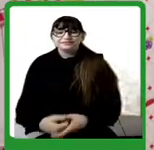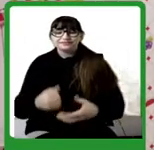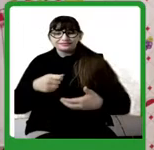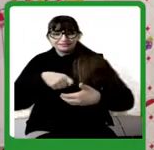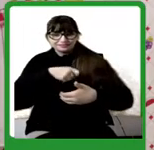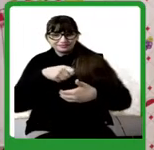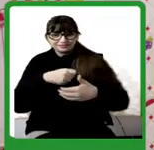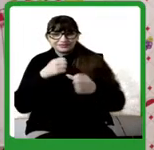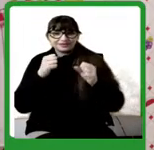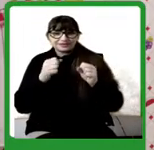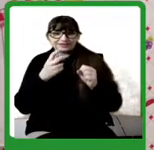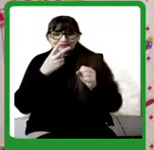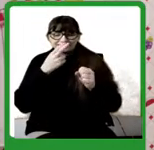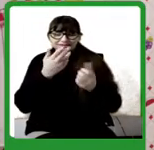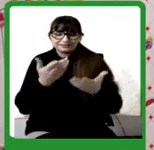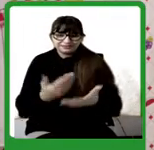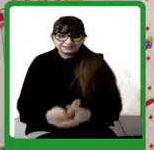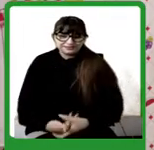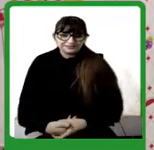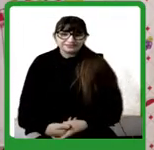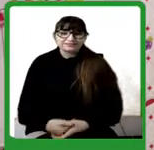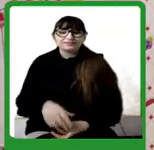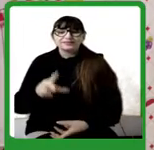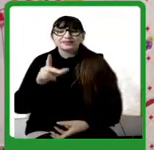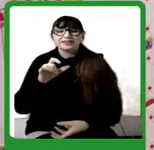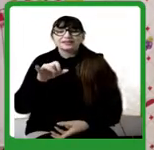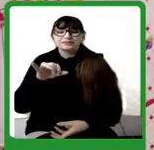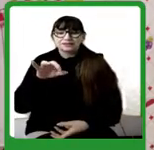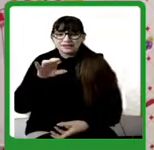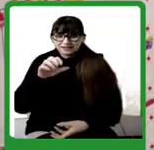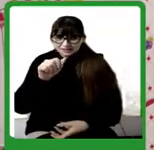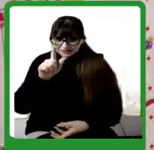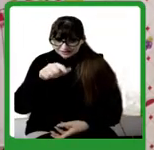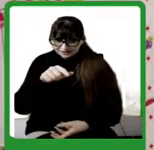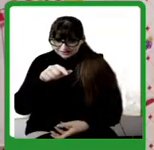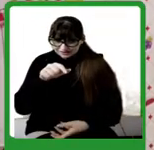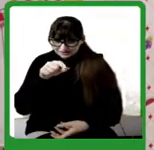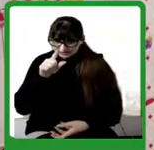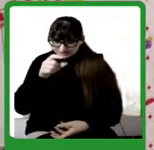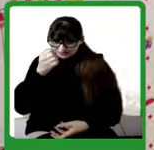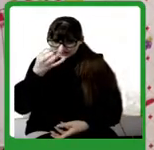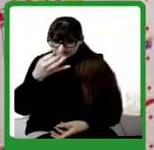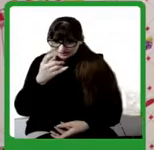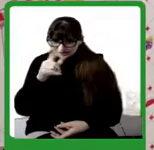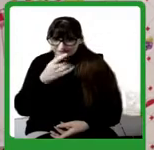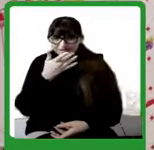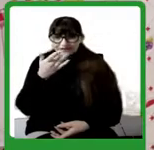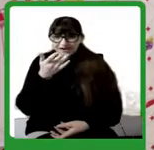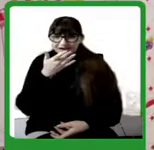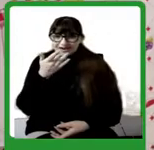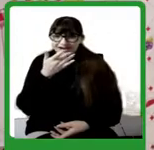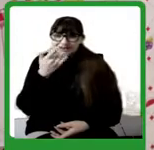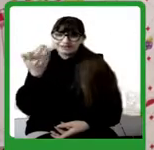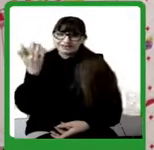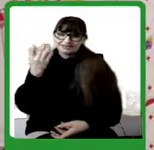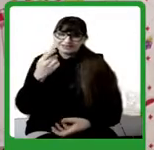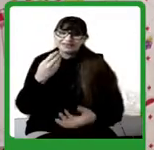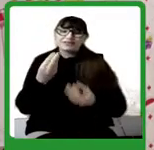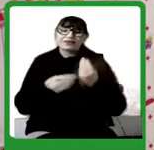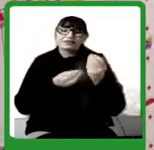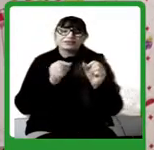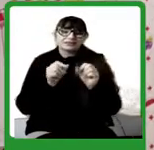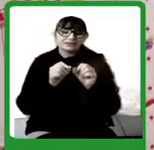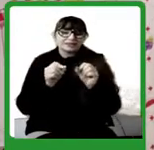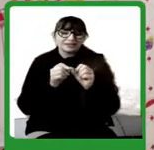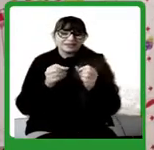Sibila. Ah, ó, Sibila, é tu falando, né, ô pesteada? Daí é fácil me dizer pra não falar dos potes. Eu tô aqui, ó.